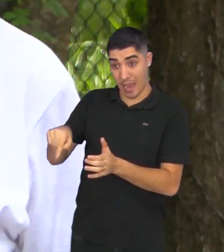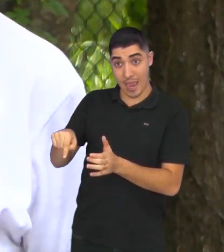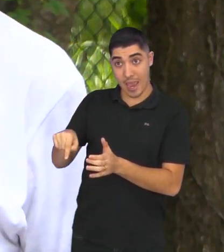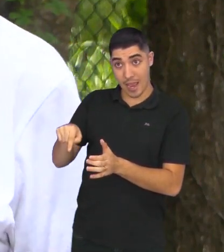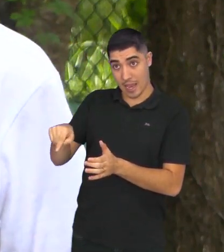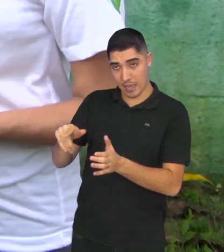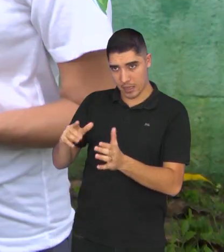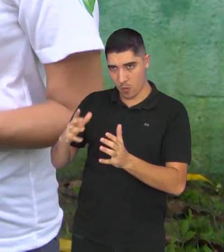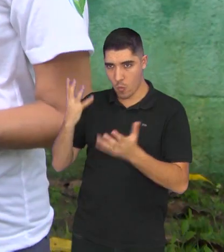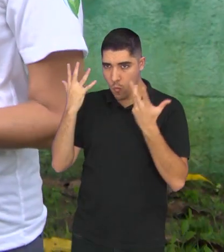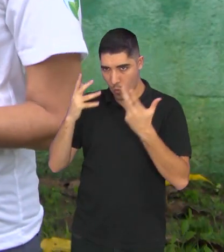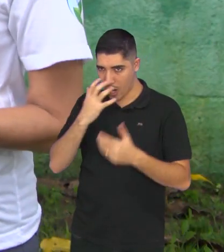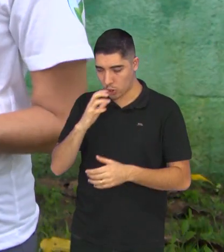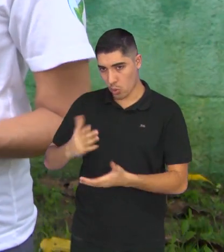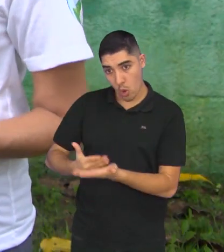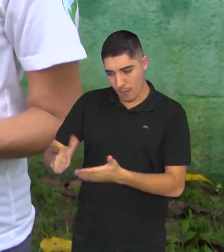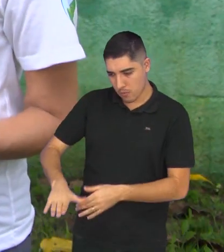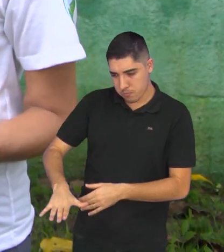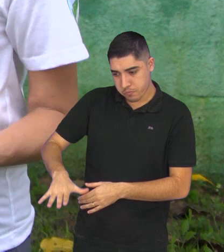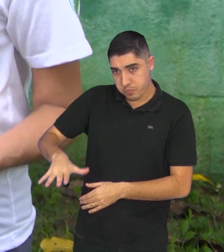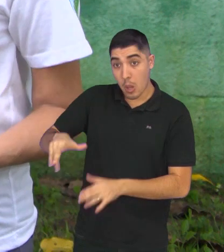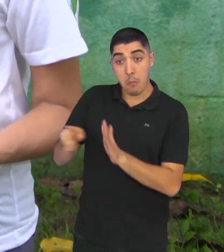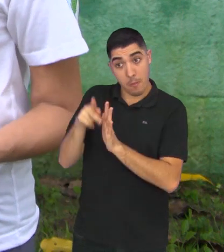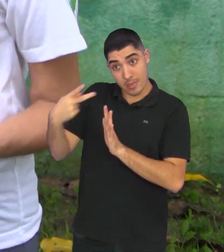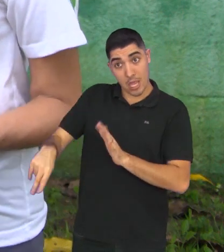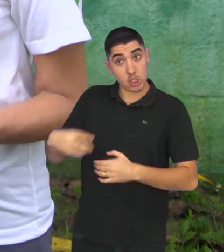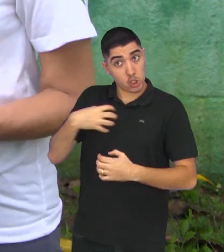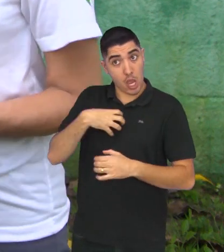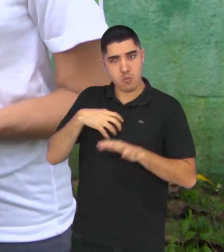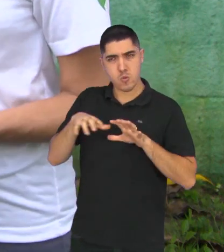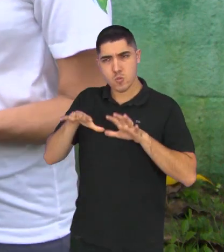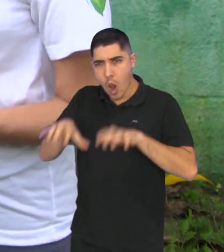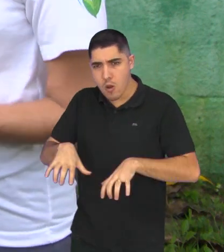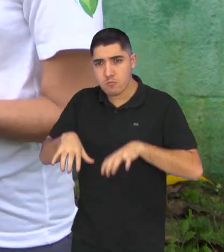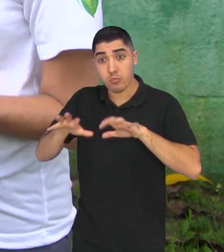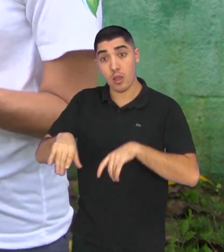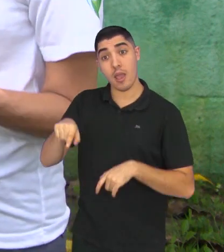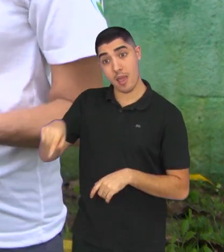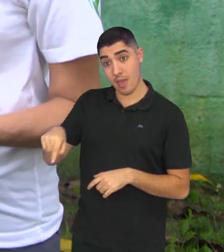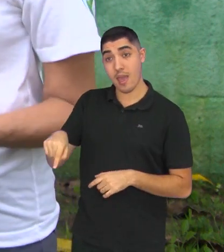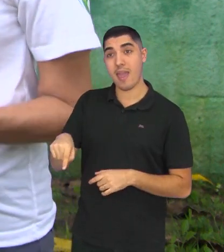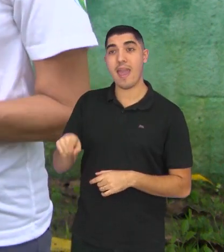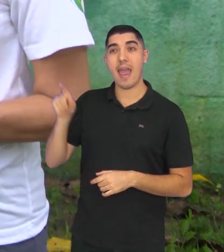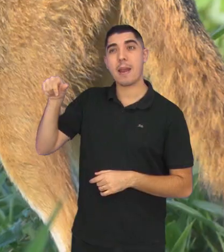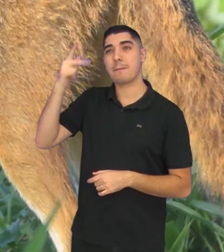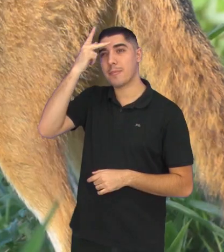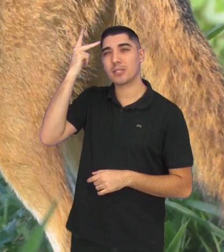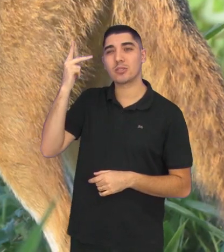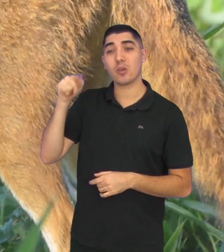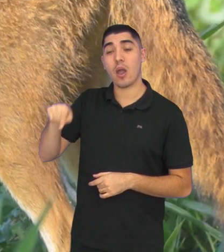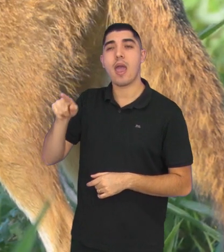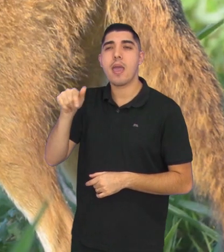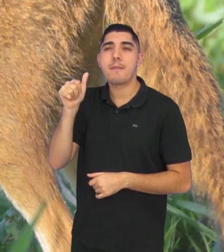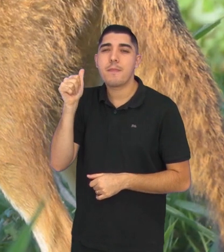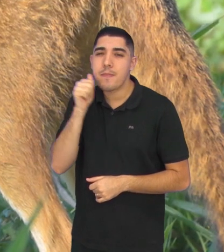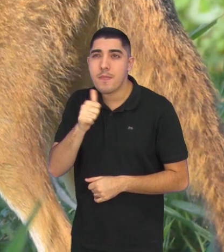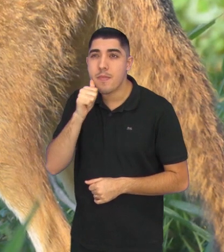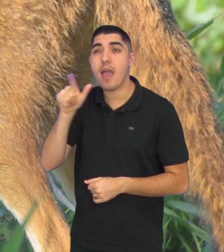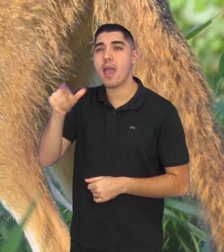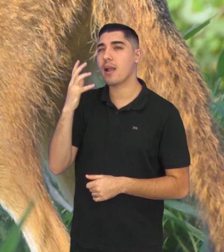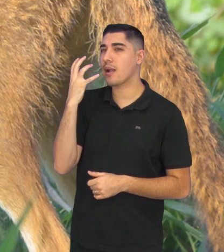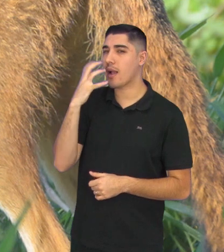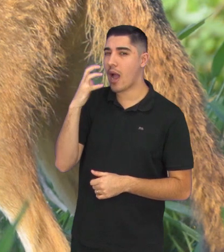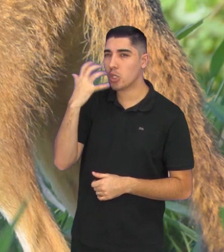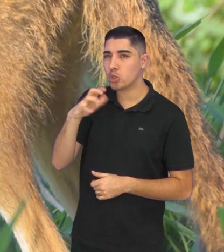o animal foi crescendo, ele foi tendo o comportamento dele de silvestre. Ele se trata, né, que ela está viva, de uma fêmea